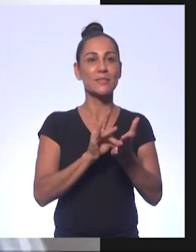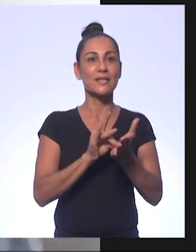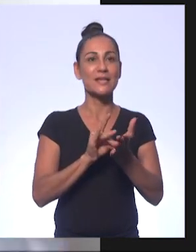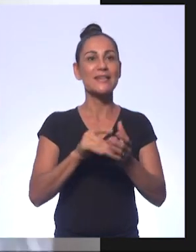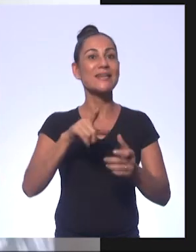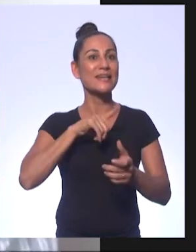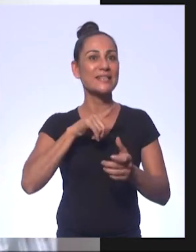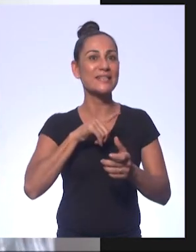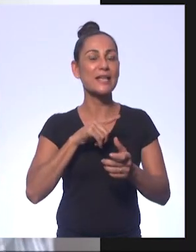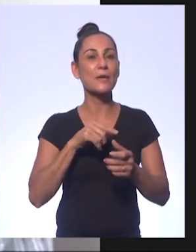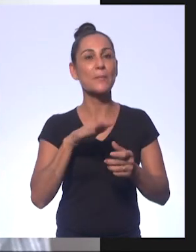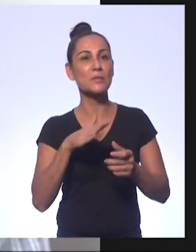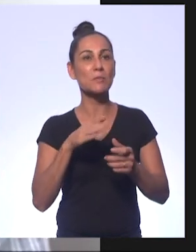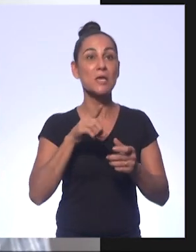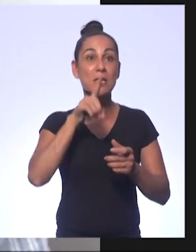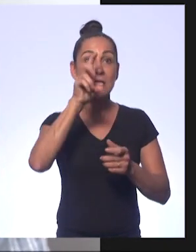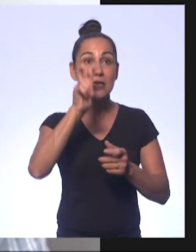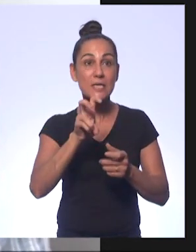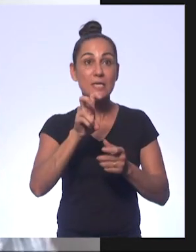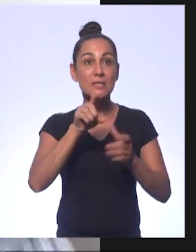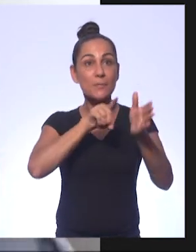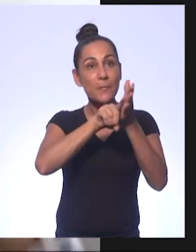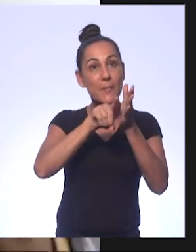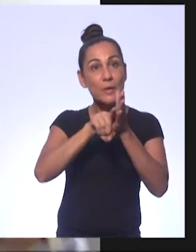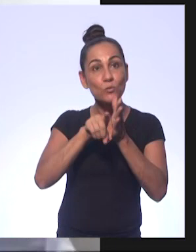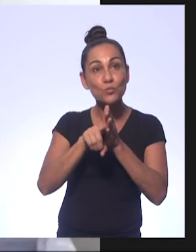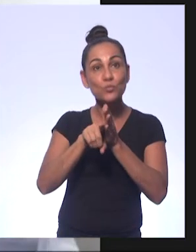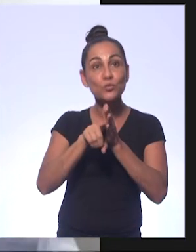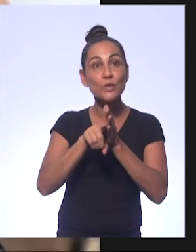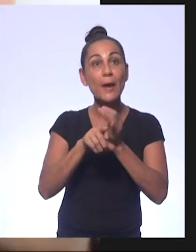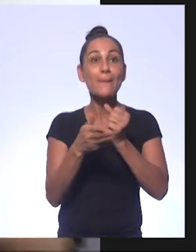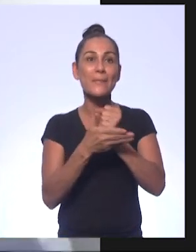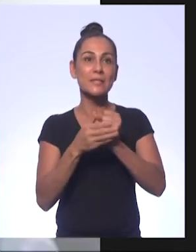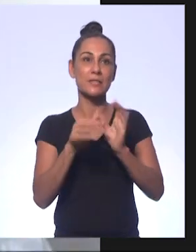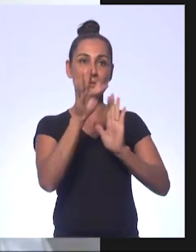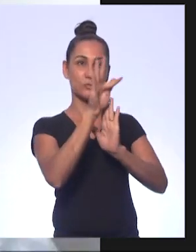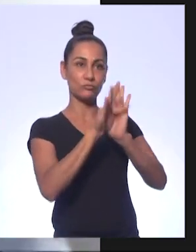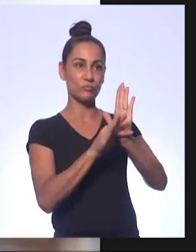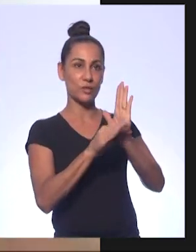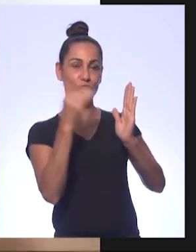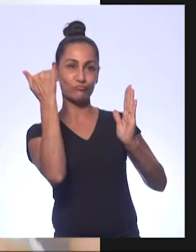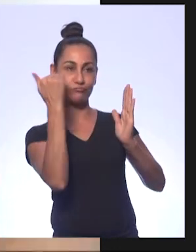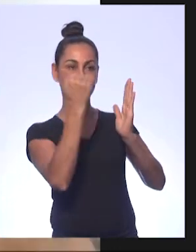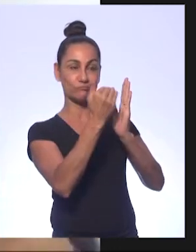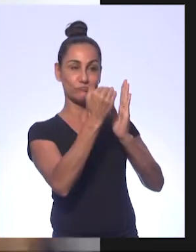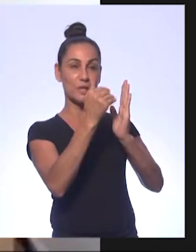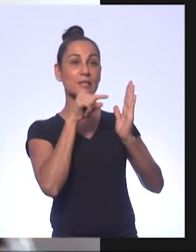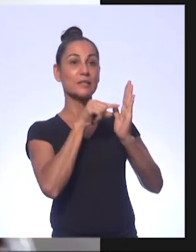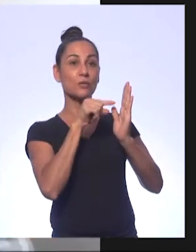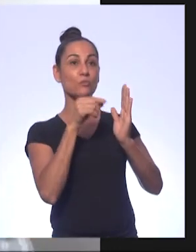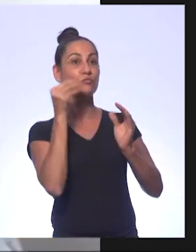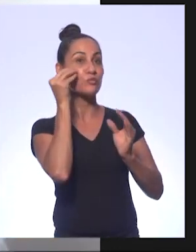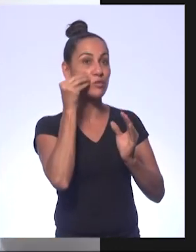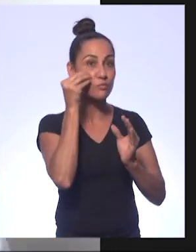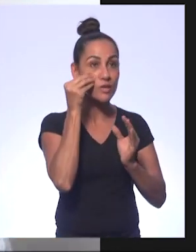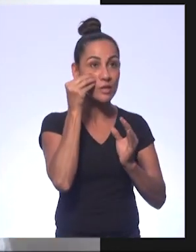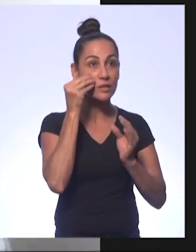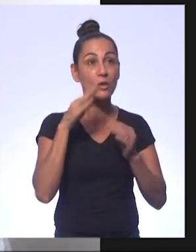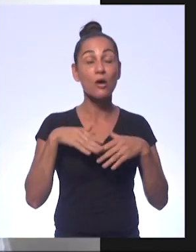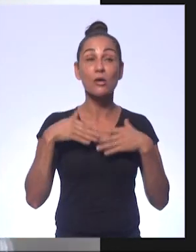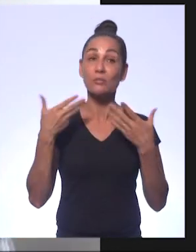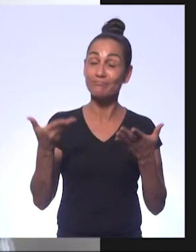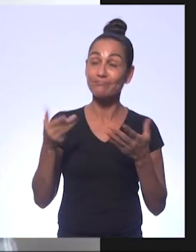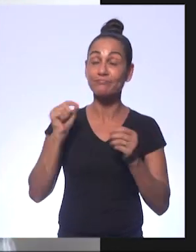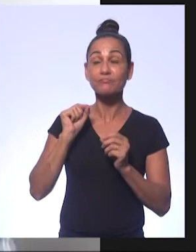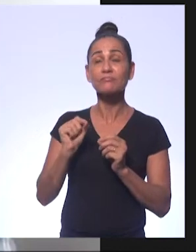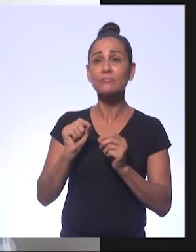tem 15 perguntas sobre aquele texto, que é um número aí, que um experimenta, o outro experimenta, que a gente diria, eu